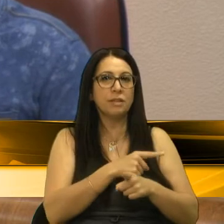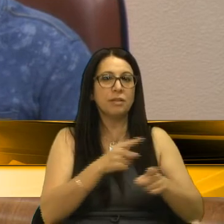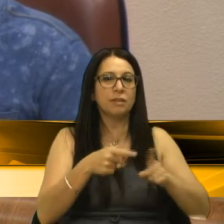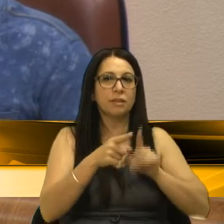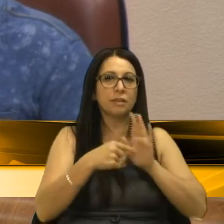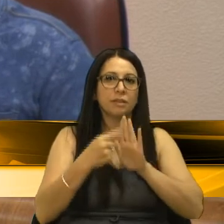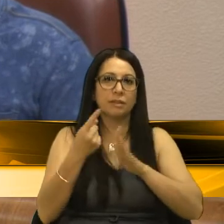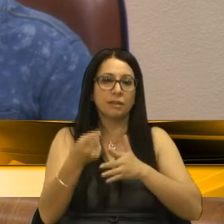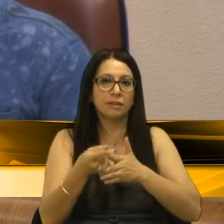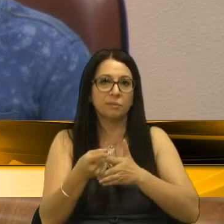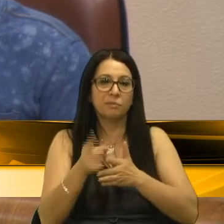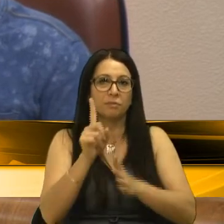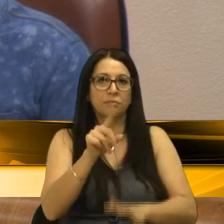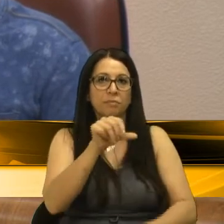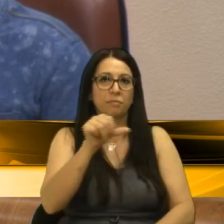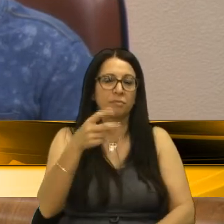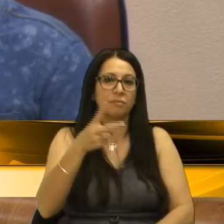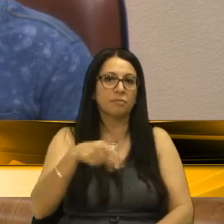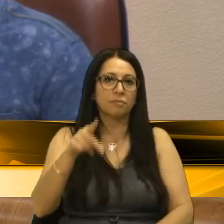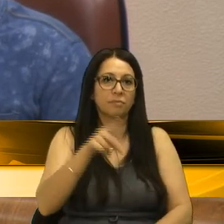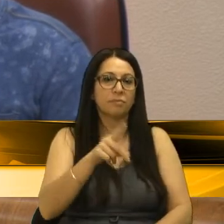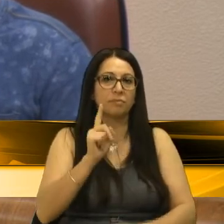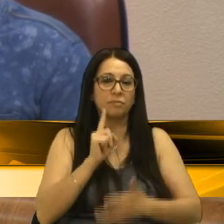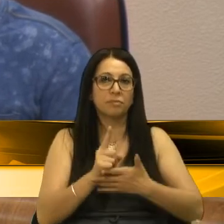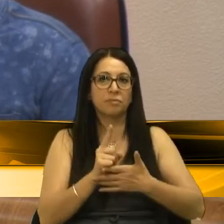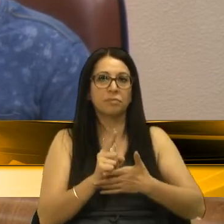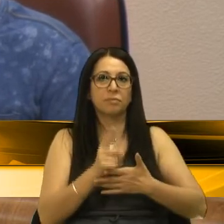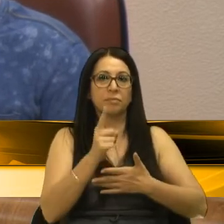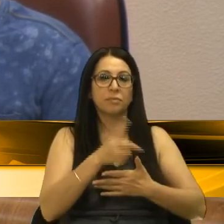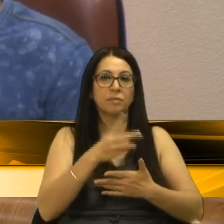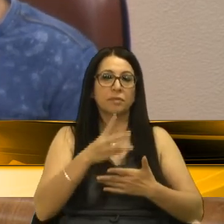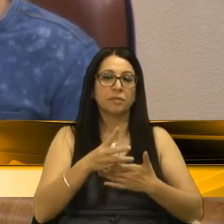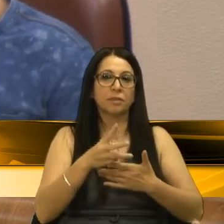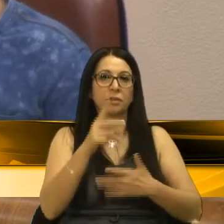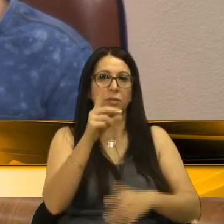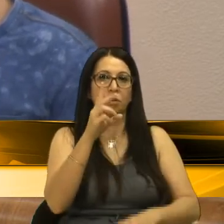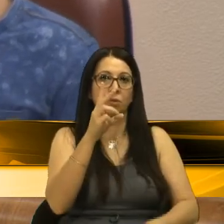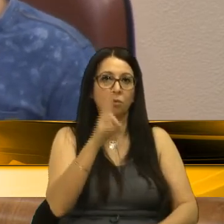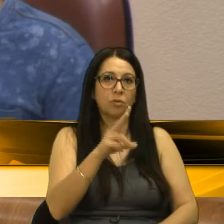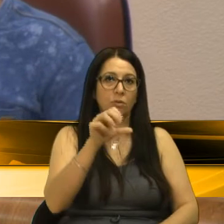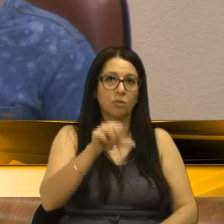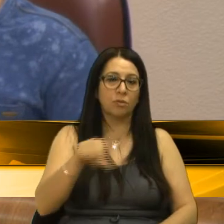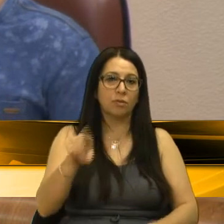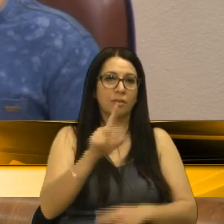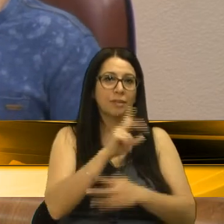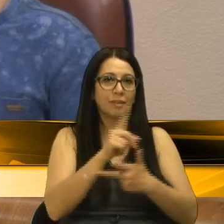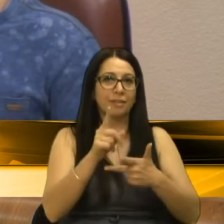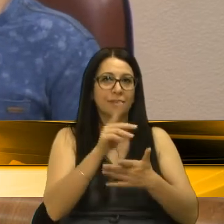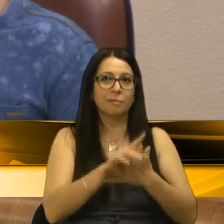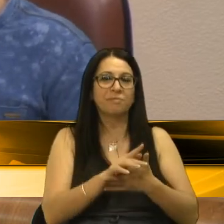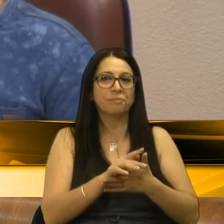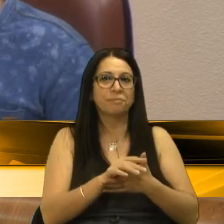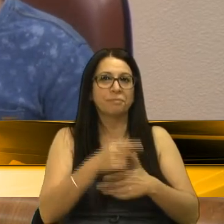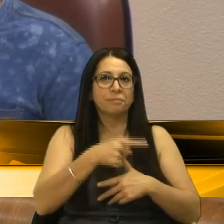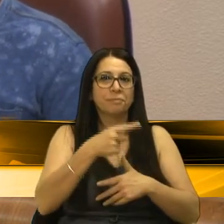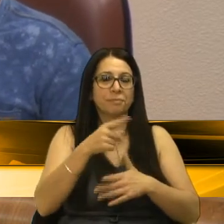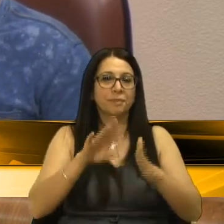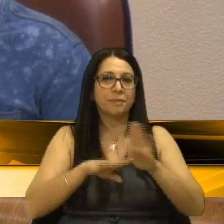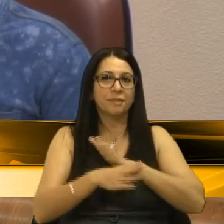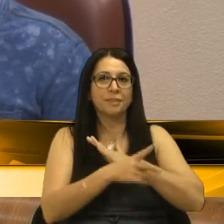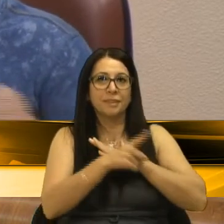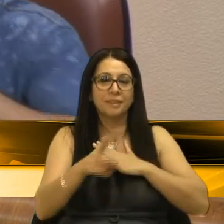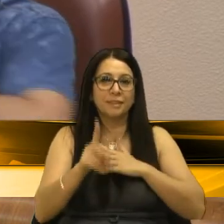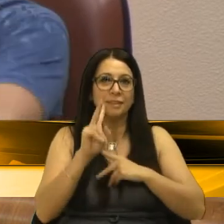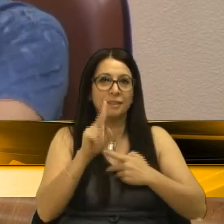11.228, de 1992, e no decreto número 32.329, de 1992. Se a primeira adaptação poderá ser requerida